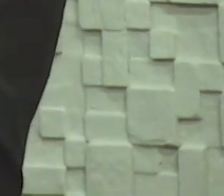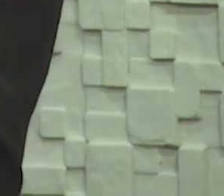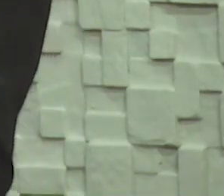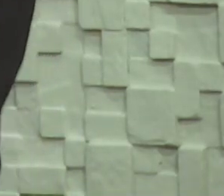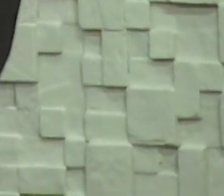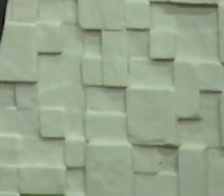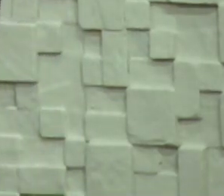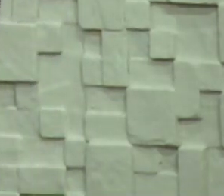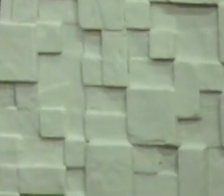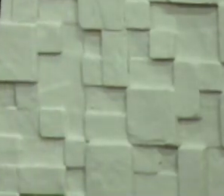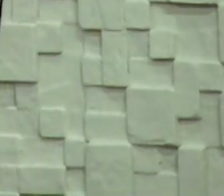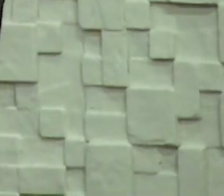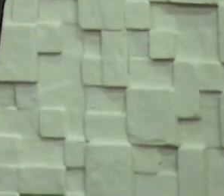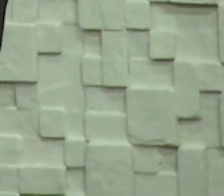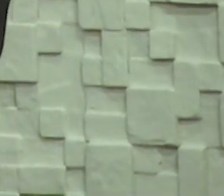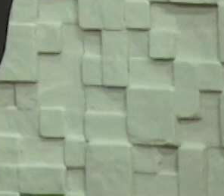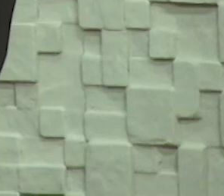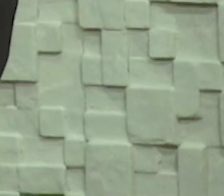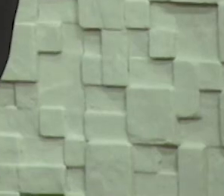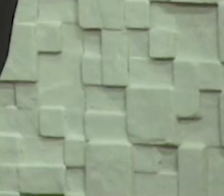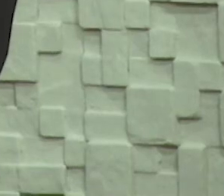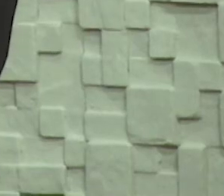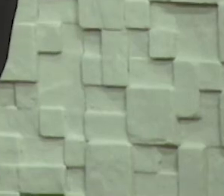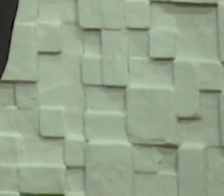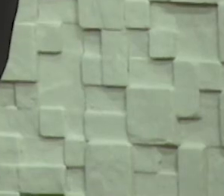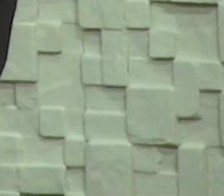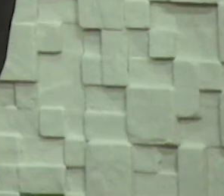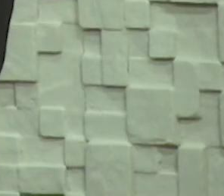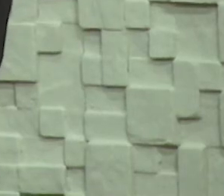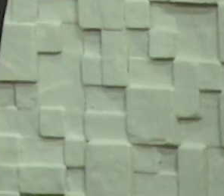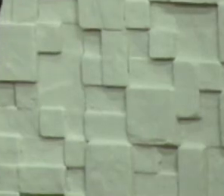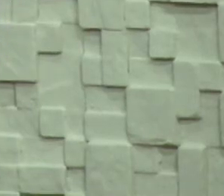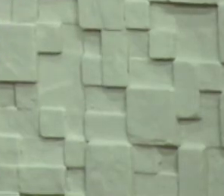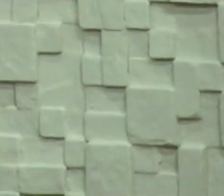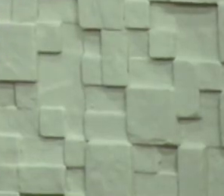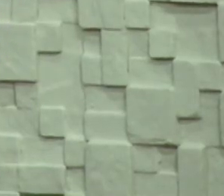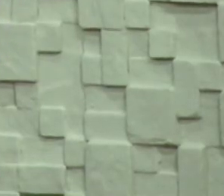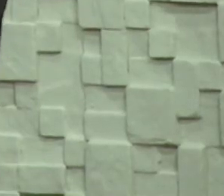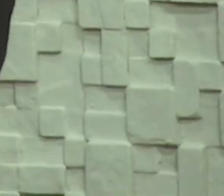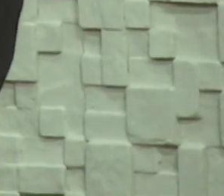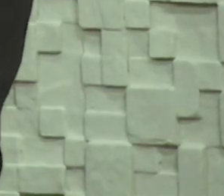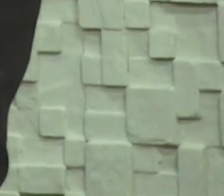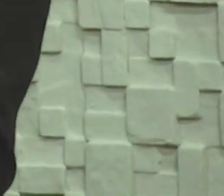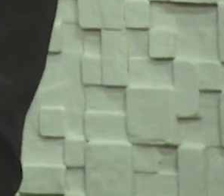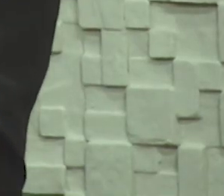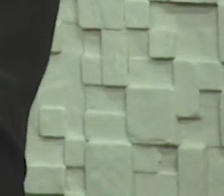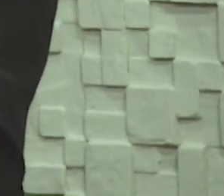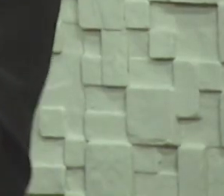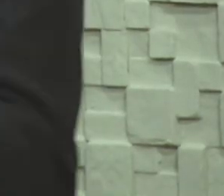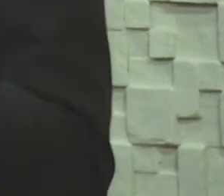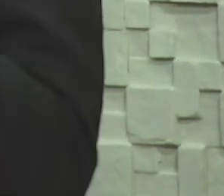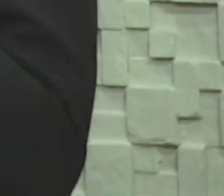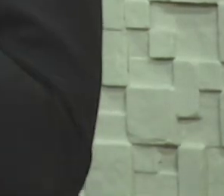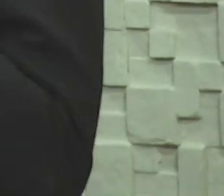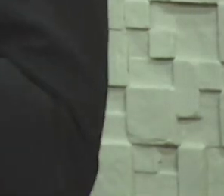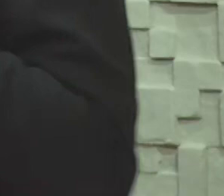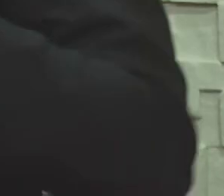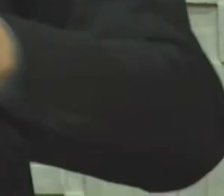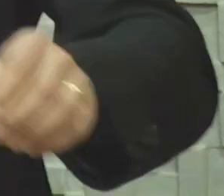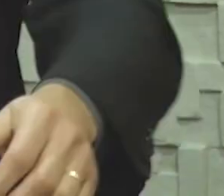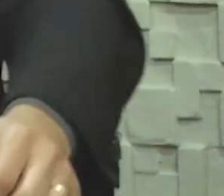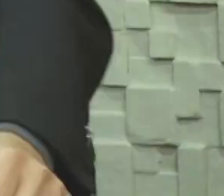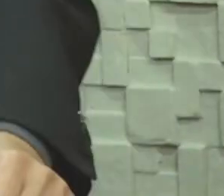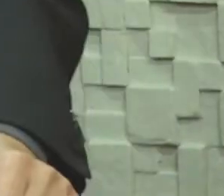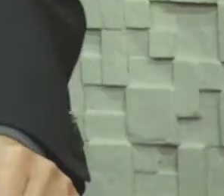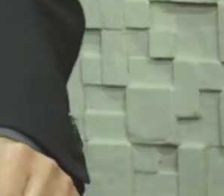o desenvolvimento do feto e a sua causa inclui vários fatores que vão desde os ambientais genéticos uso de medicamentos